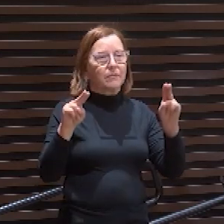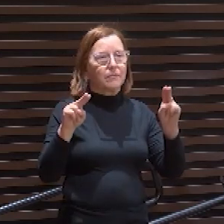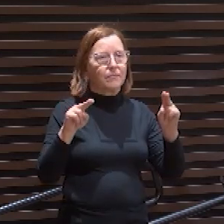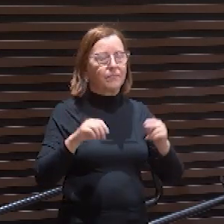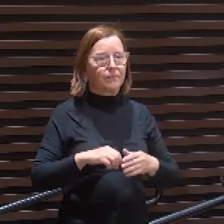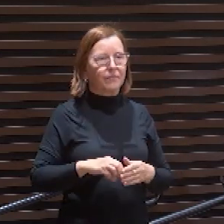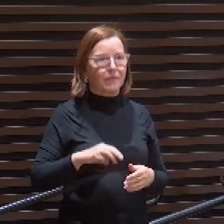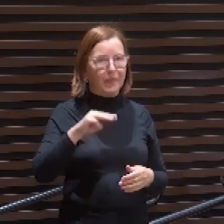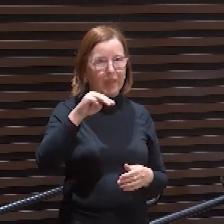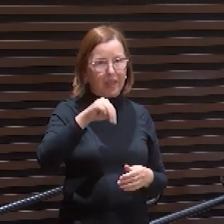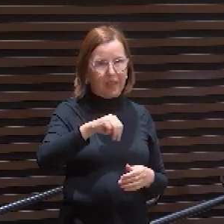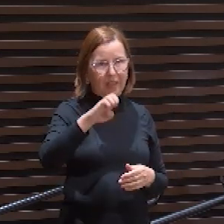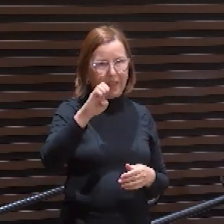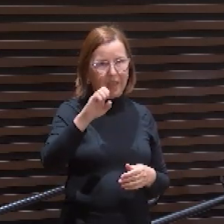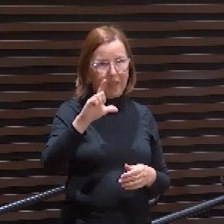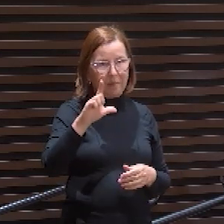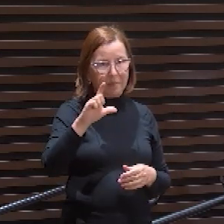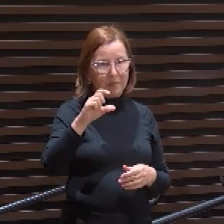Melquisedeque é